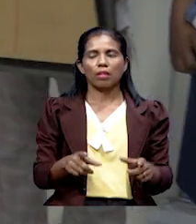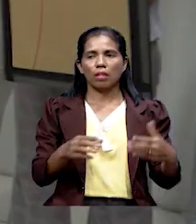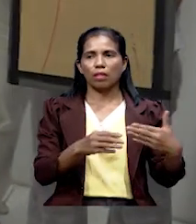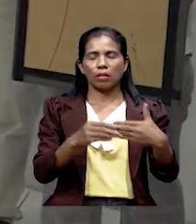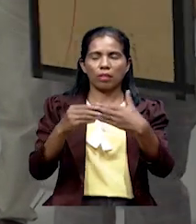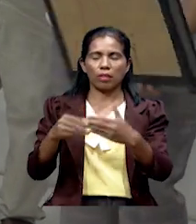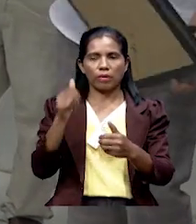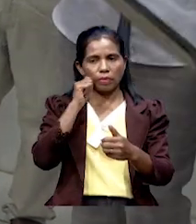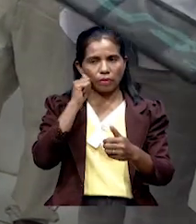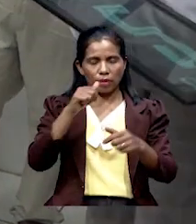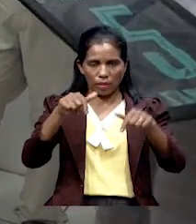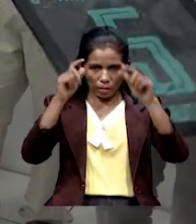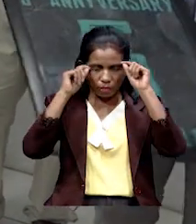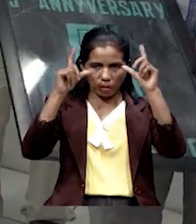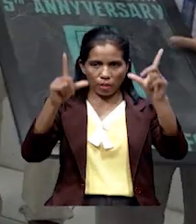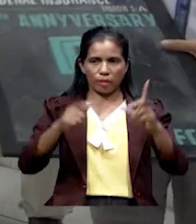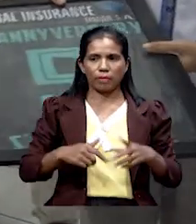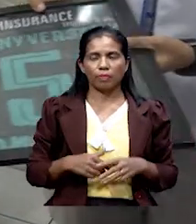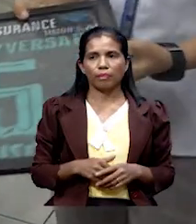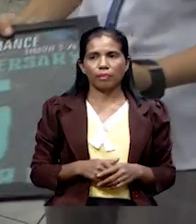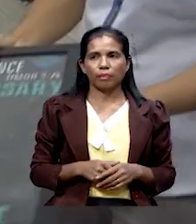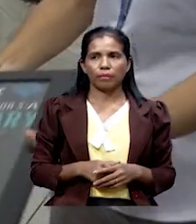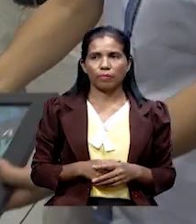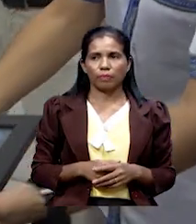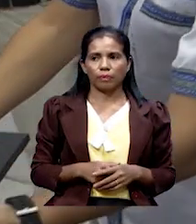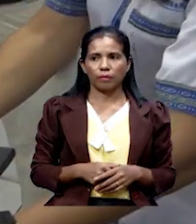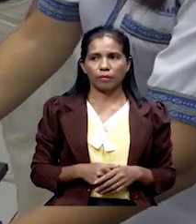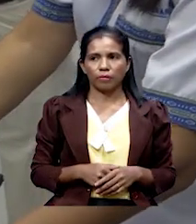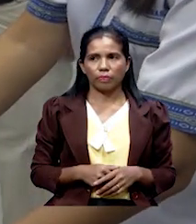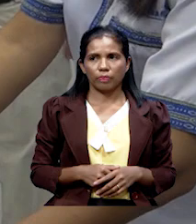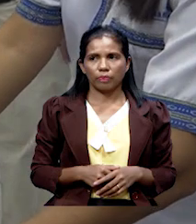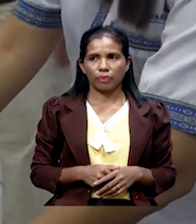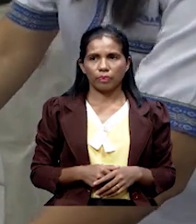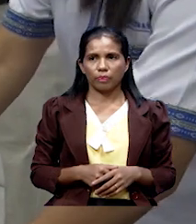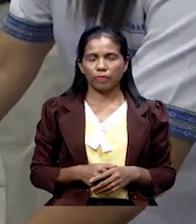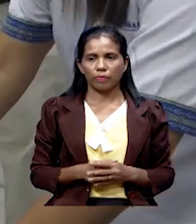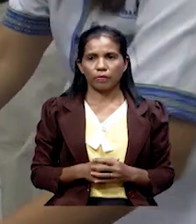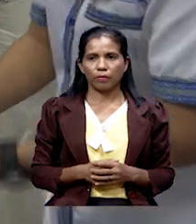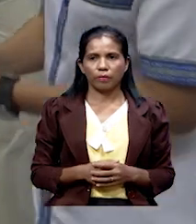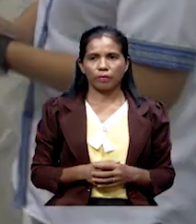Futebol Feminina iha Timor-Leste. Lamberto da Silva, Zivel da Costa, Gemen.